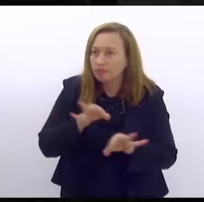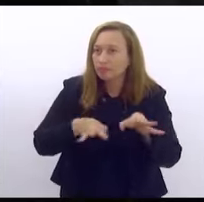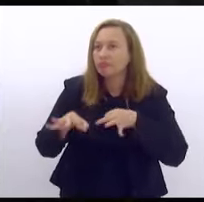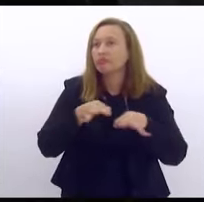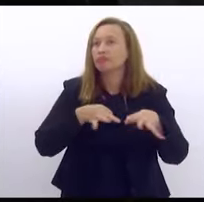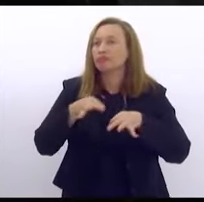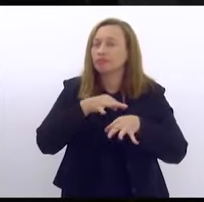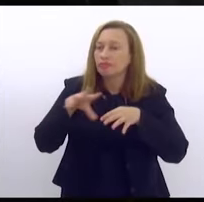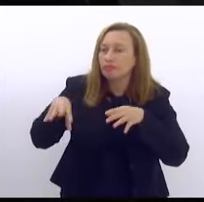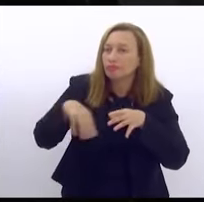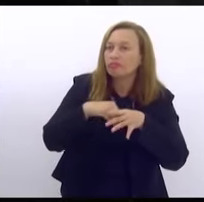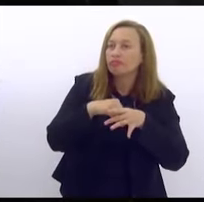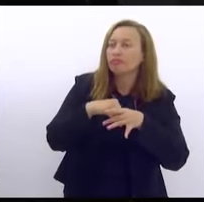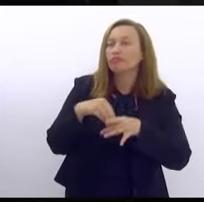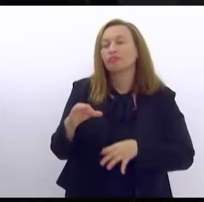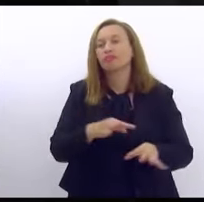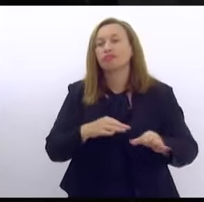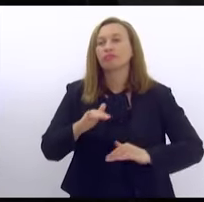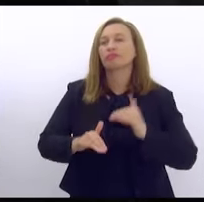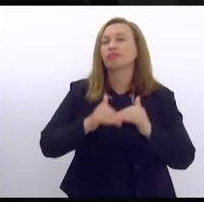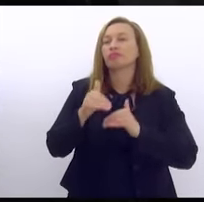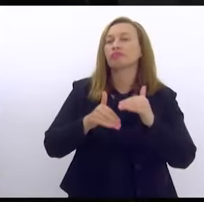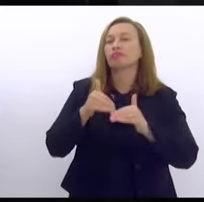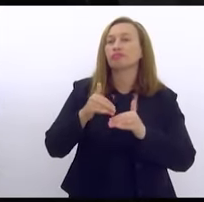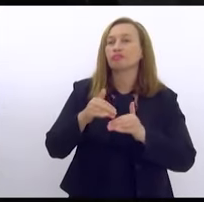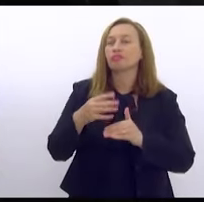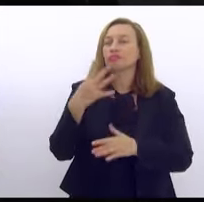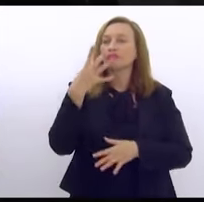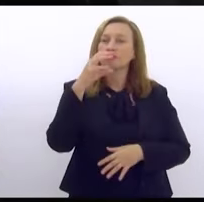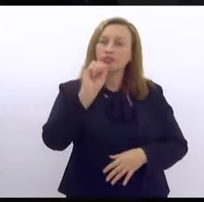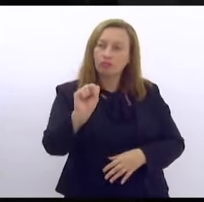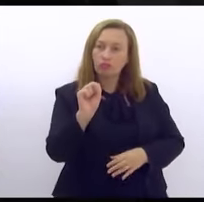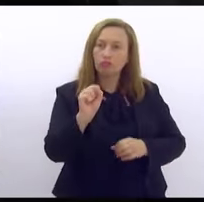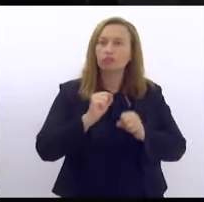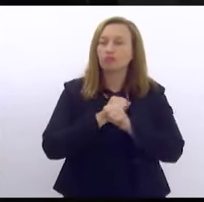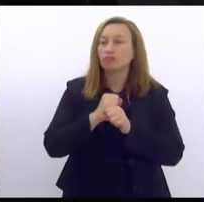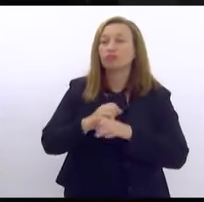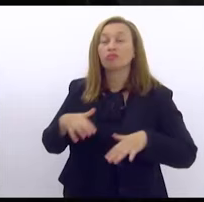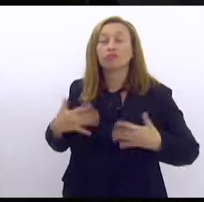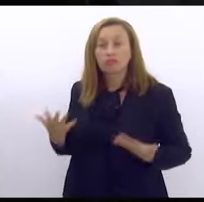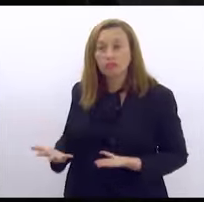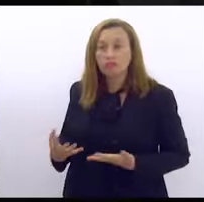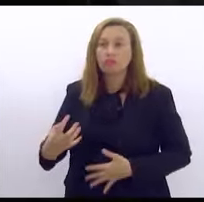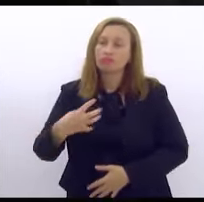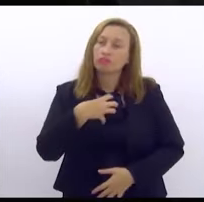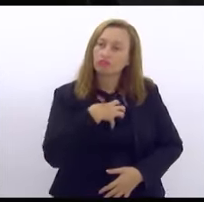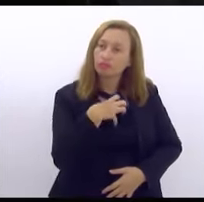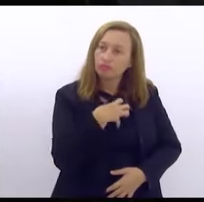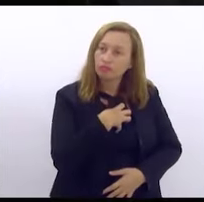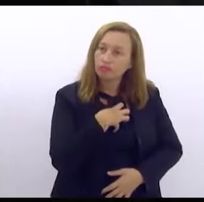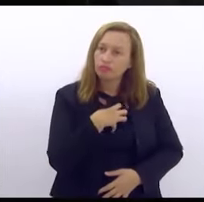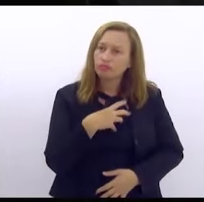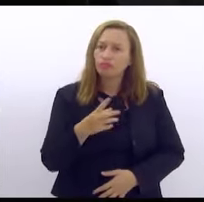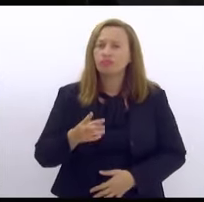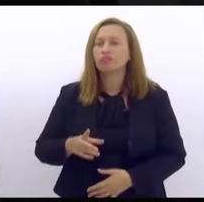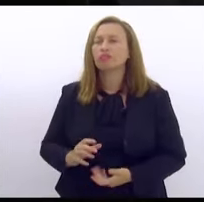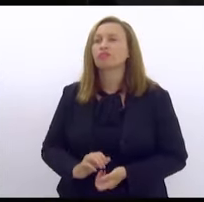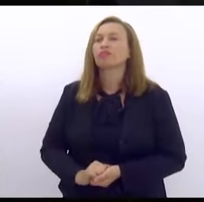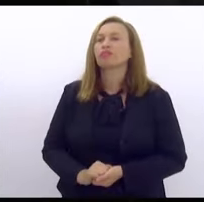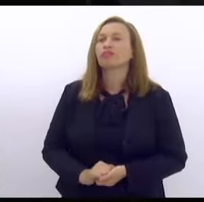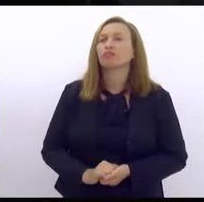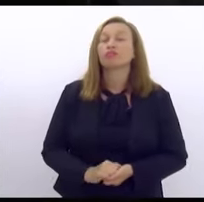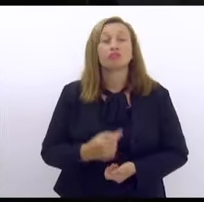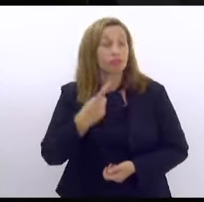e implementação de um plano de desenvolvimento para os próximos 8 anos. Então, nesse sentido, é central que a